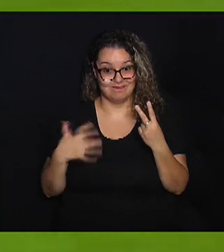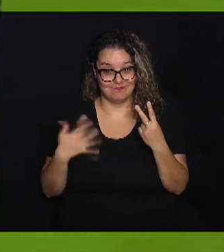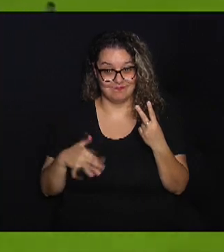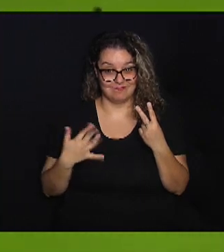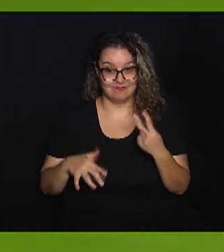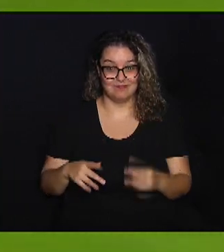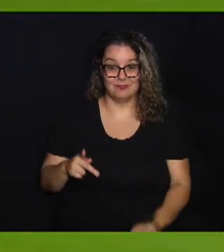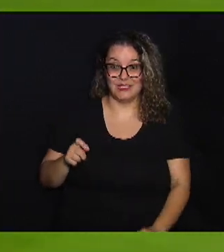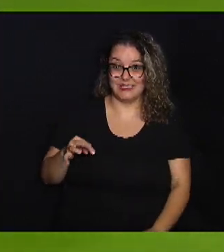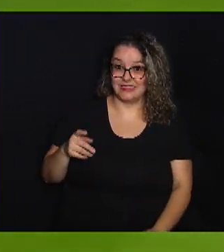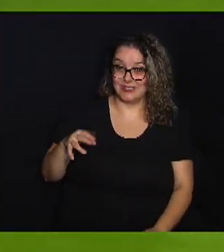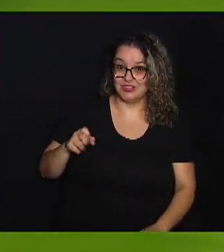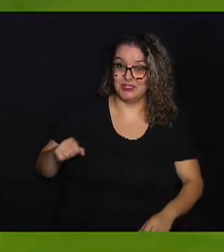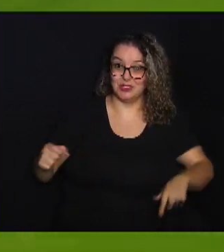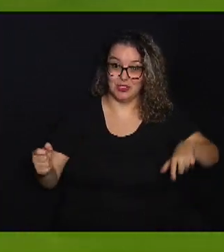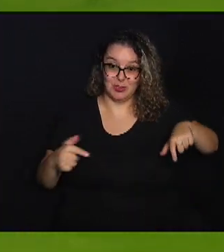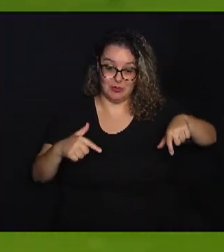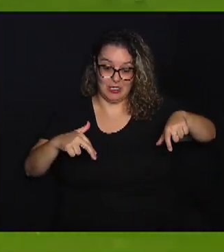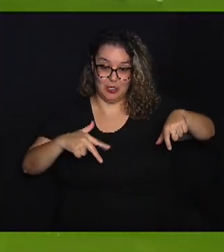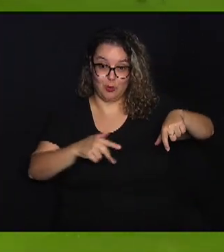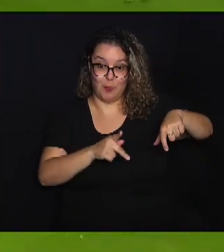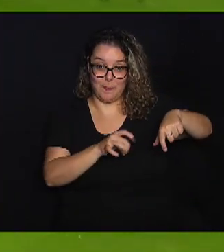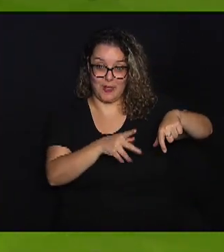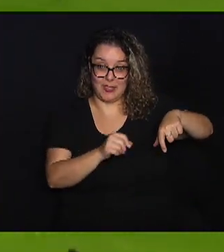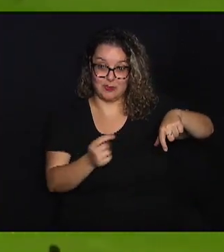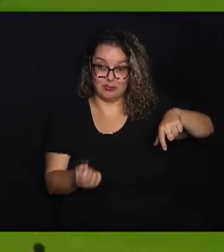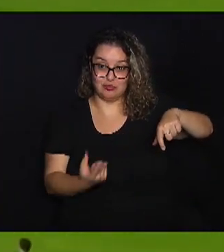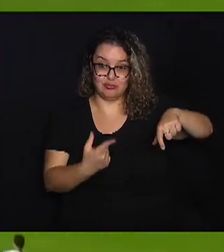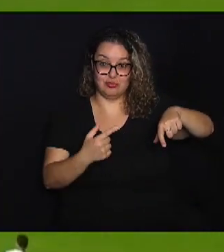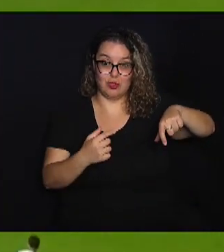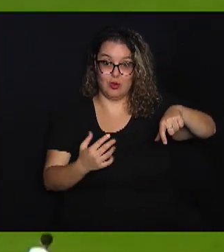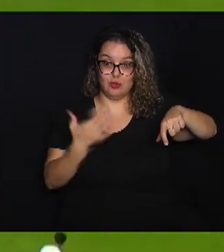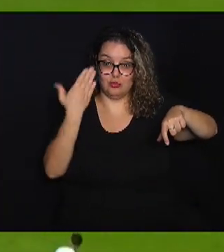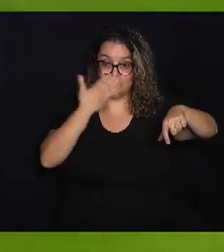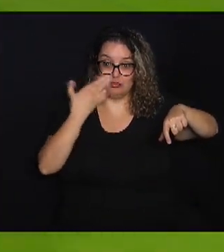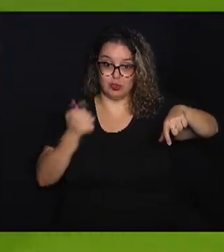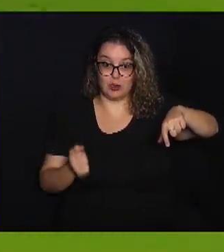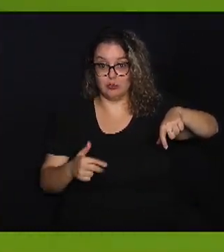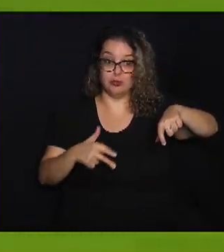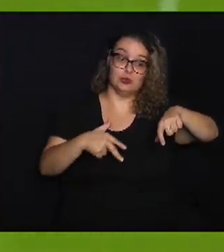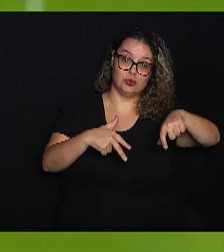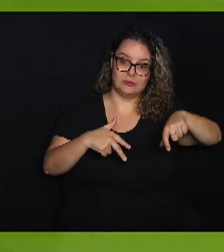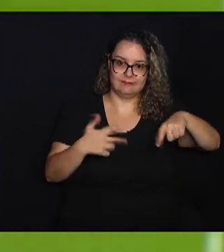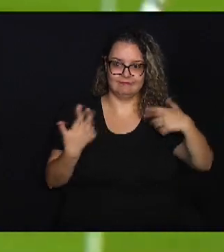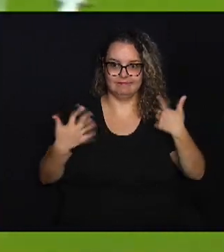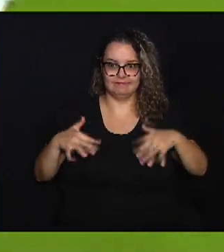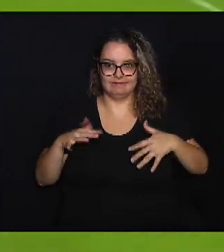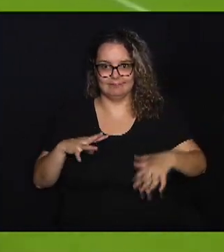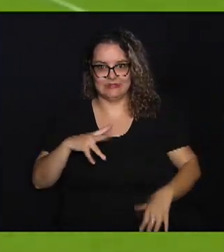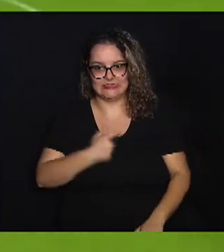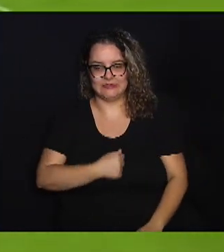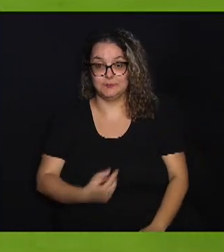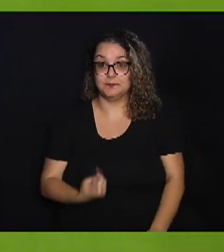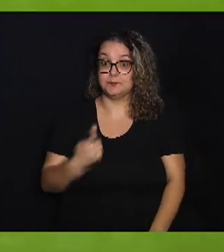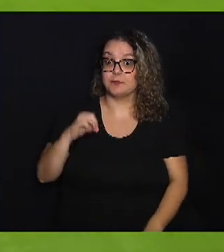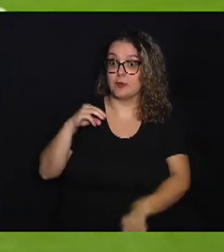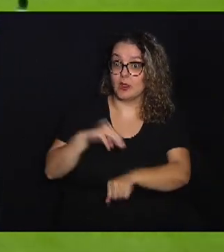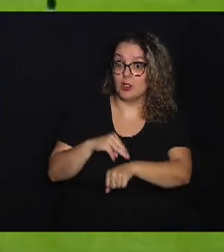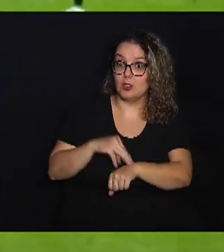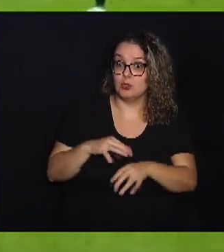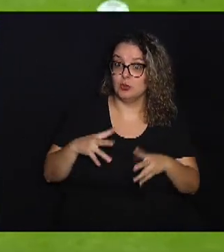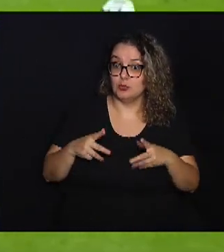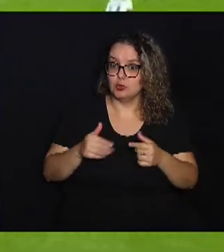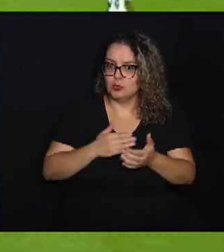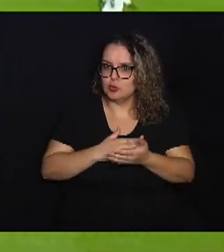saiu cara a cara com Pedro Rocha, que com o rosto salvou. Até que aos 10 minutos,